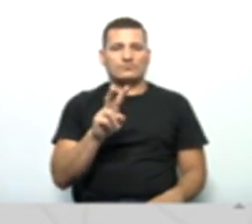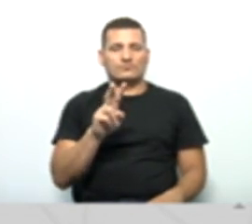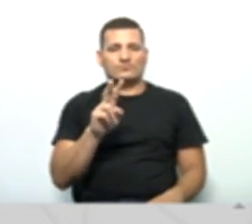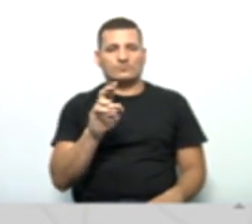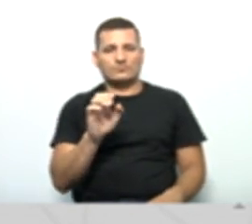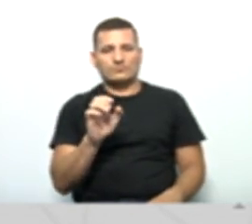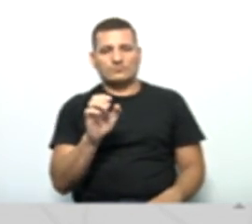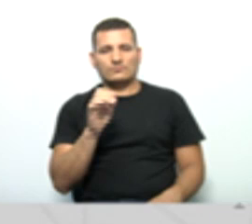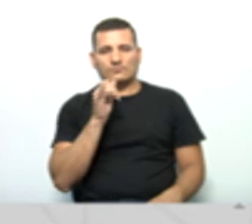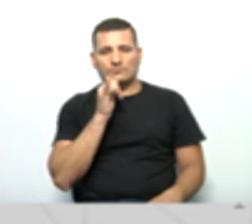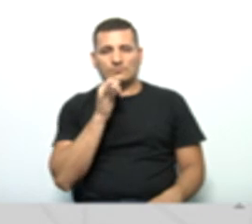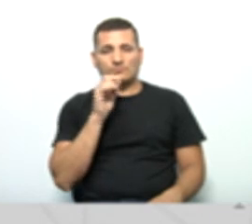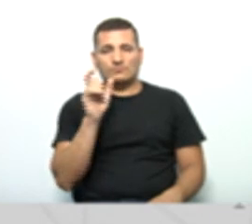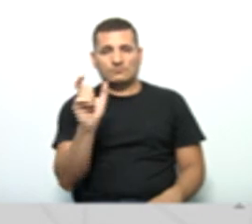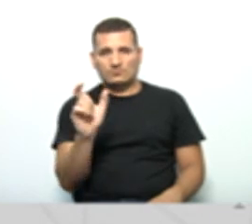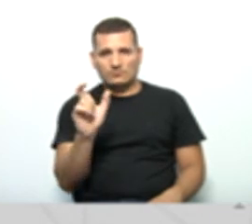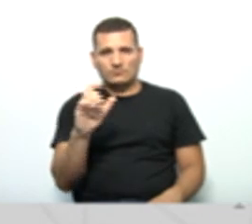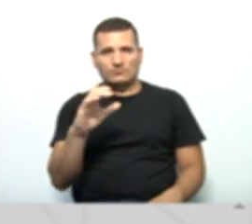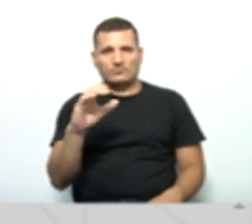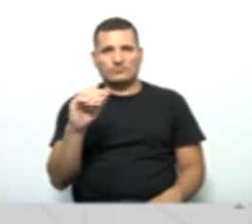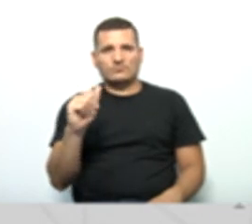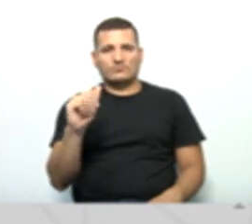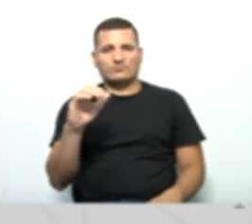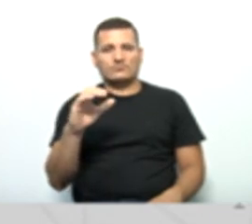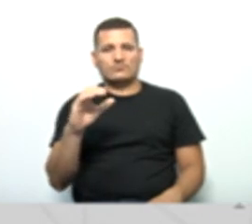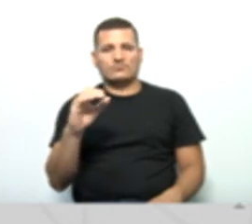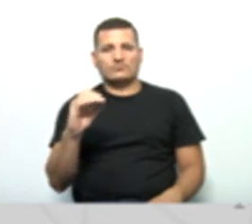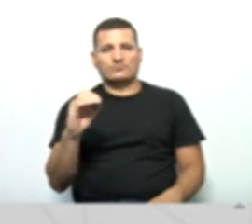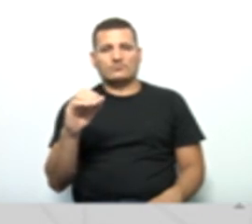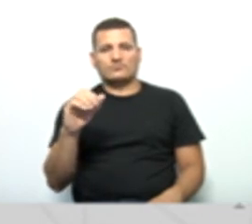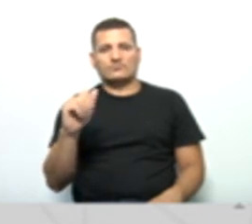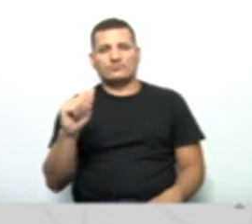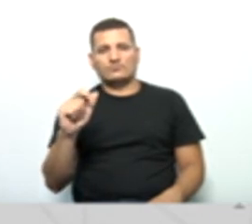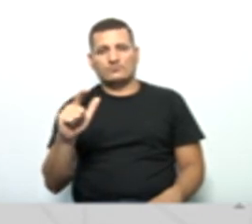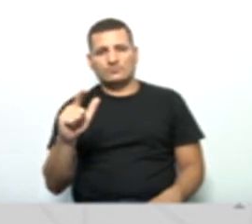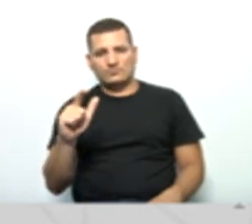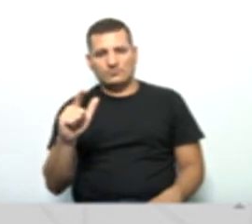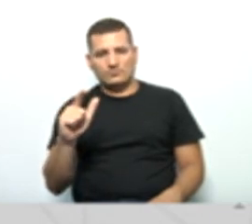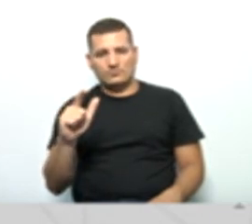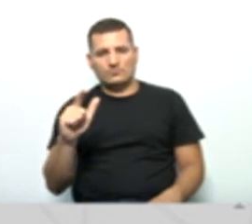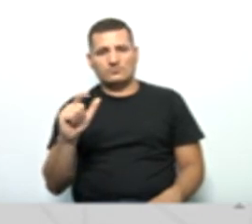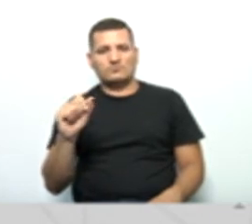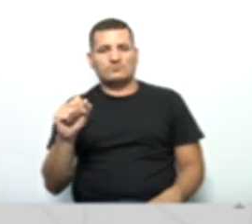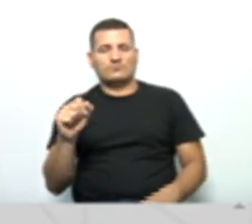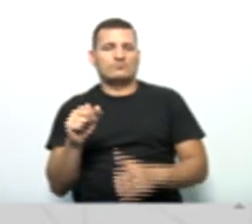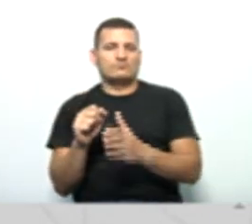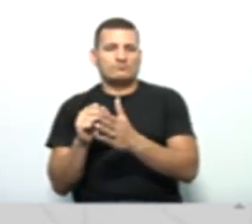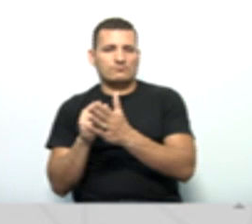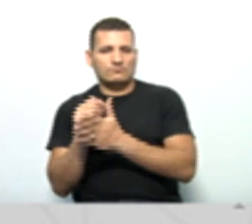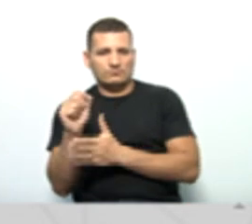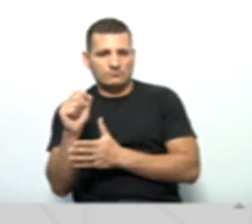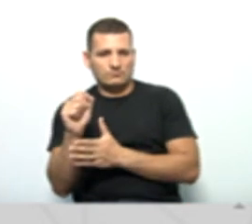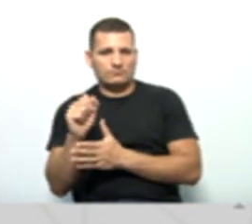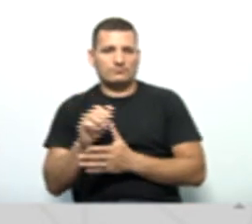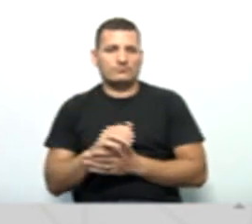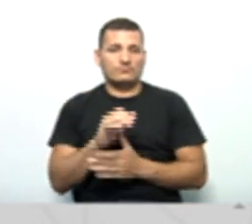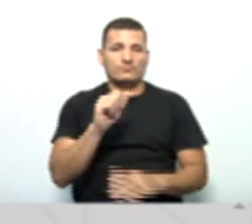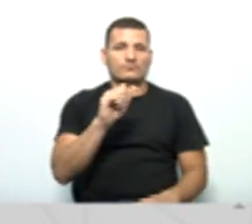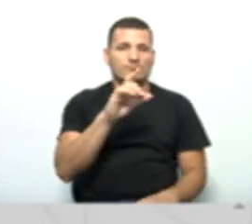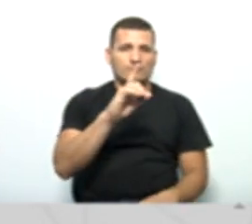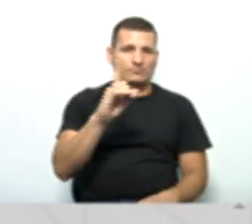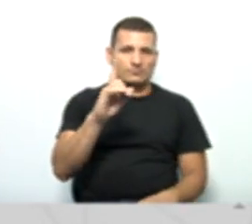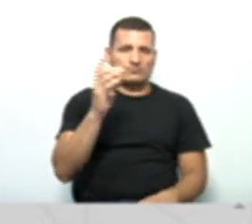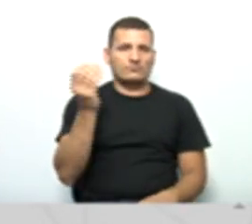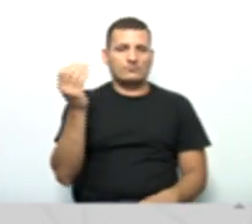lista a palavra Cacoal. Tá vendo aqui, ó, remove. Então aqui ele adiciona Candeias, aqui ele está removendo o que